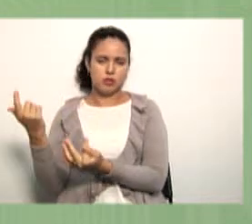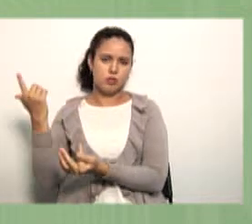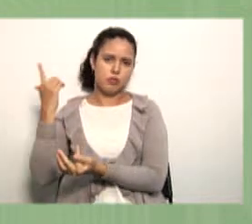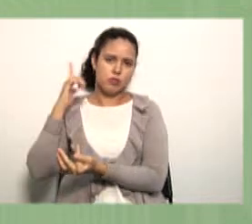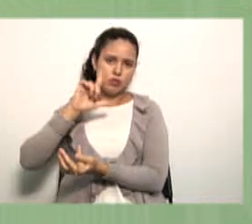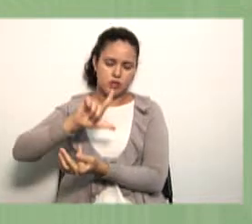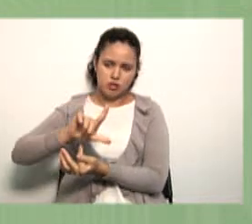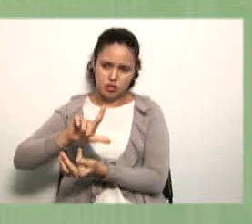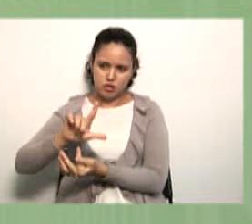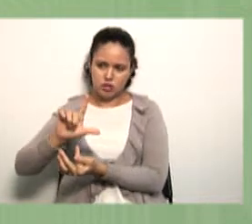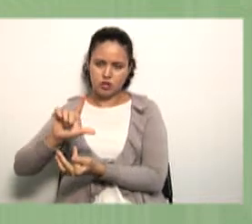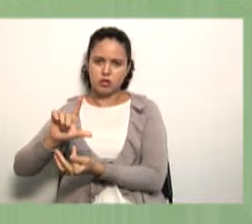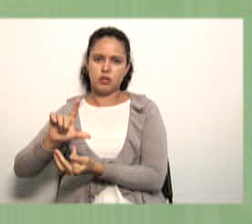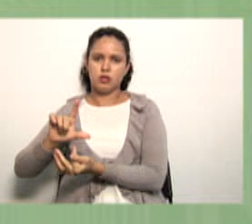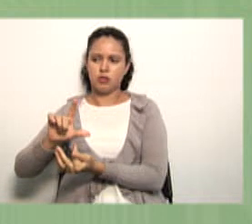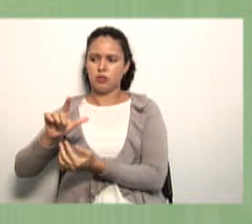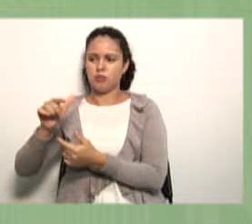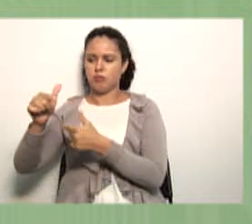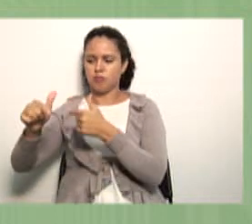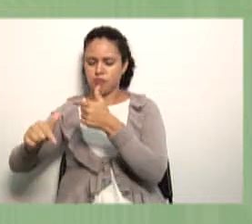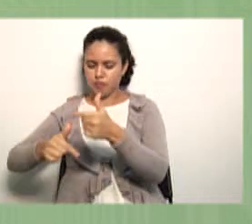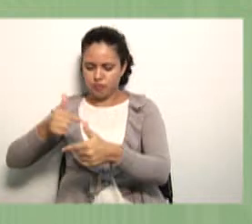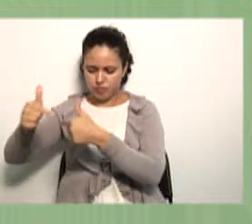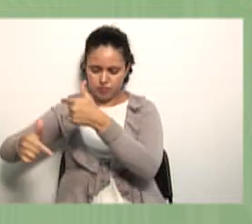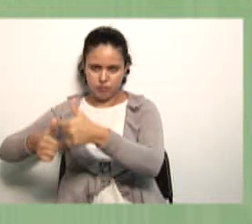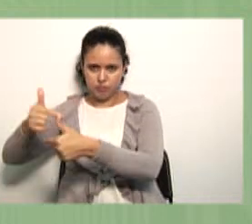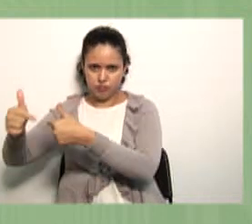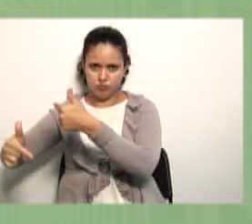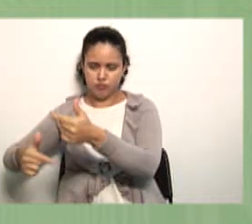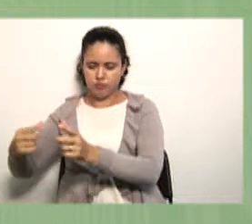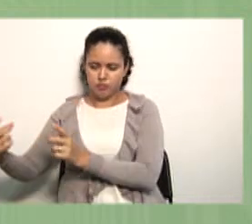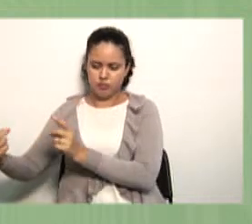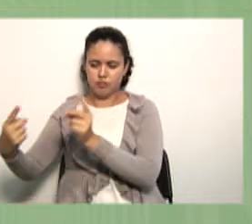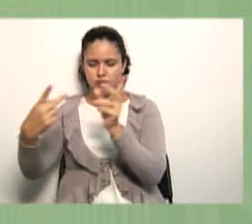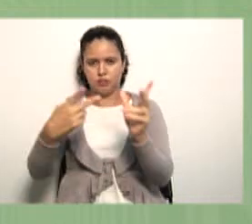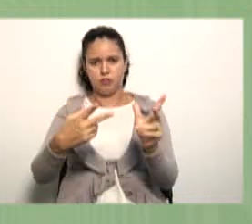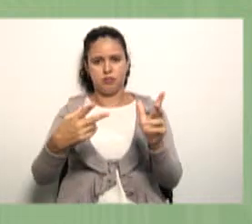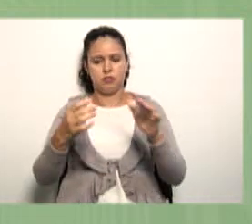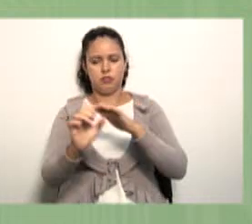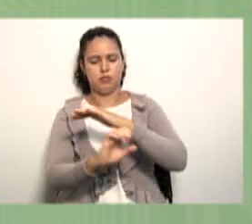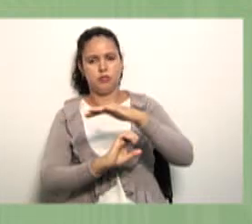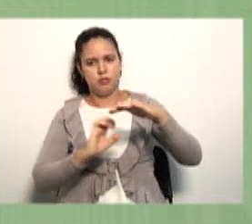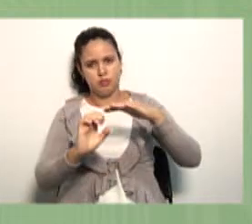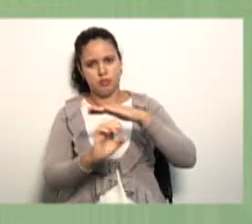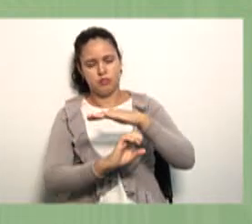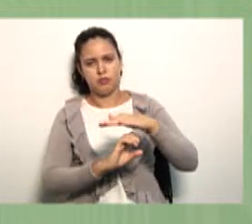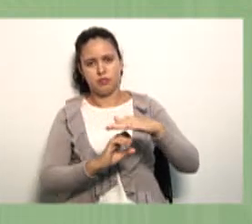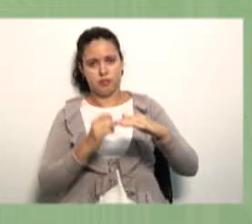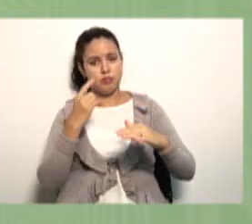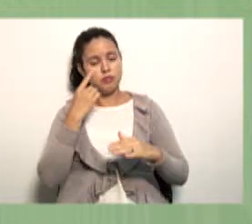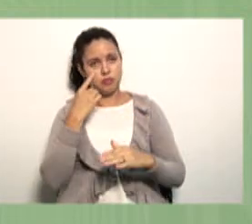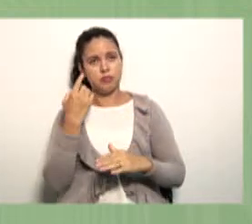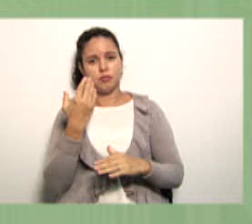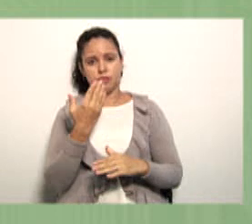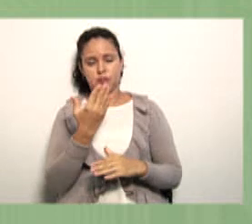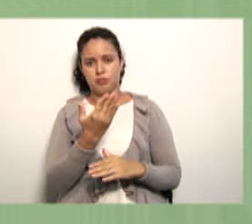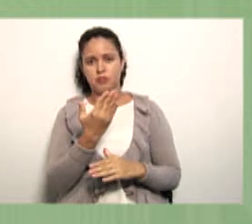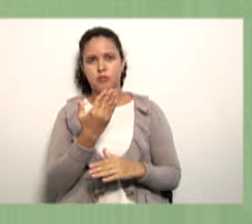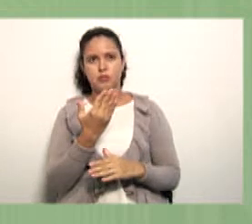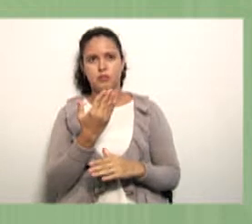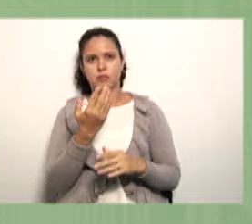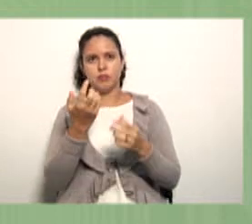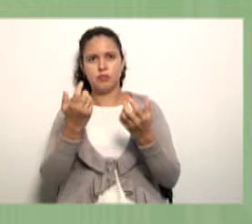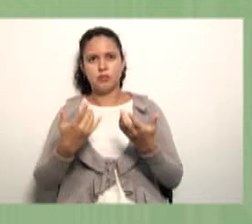venda do seu trabalho para as empresas. Então, o que a gente pode ver nesse fluxograma é que da relação